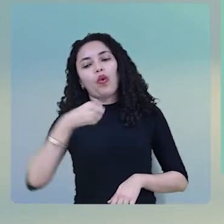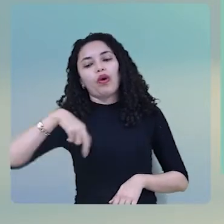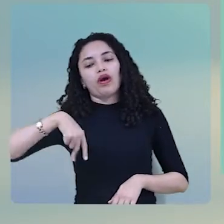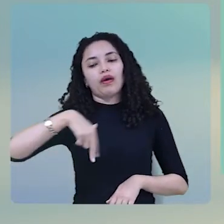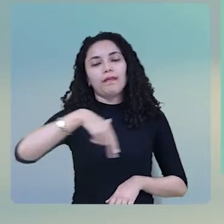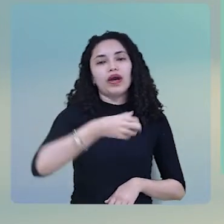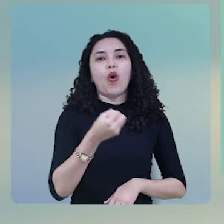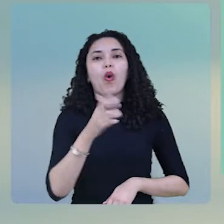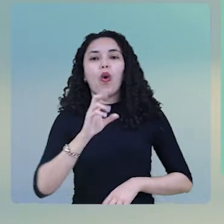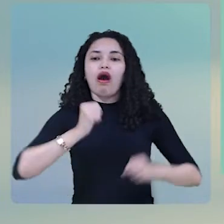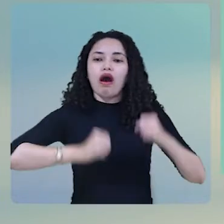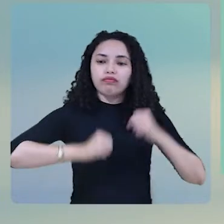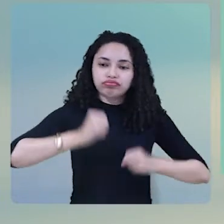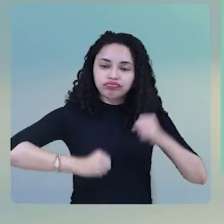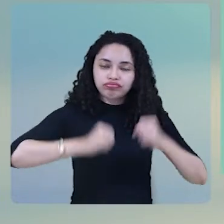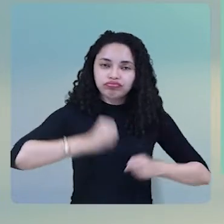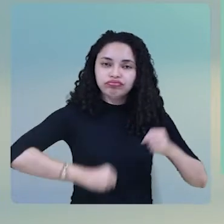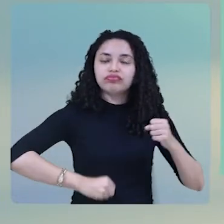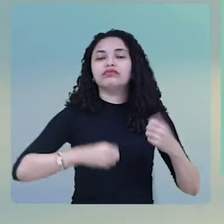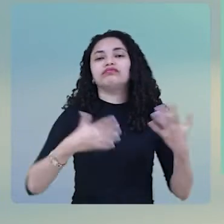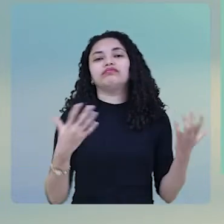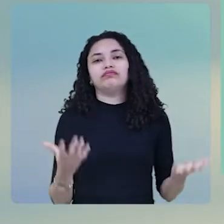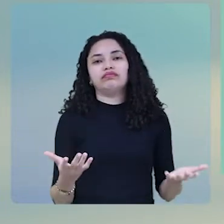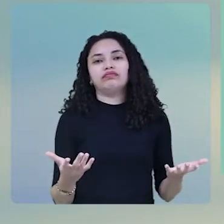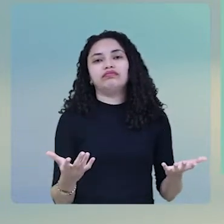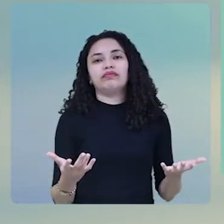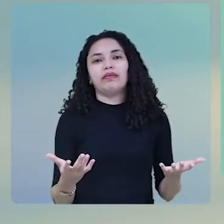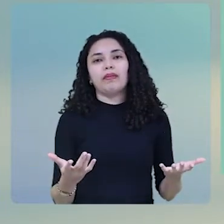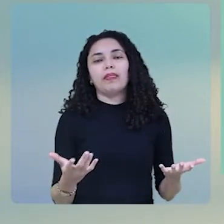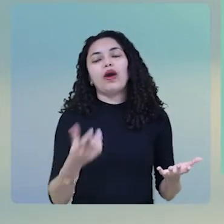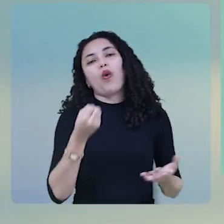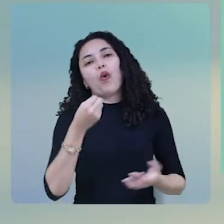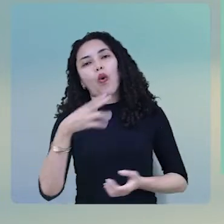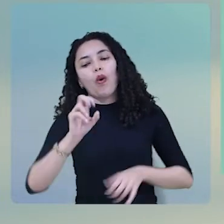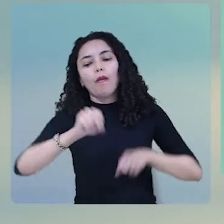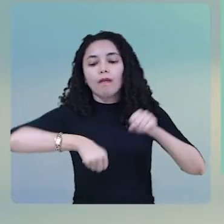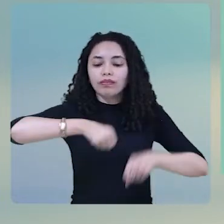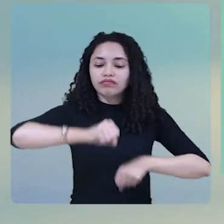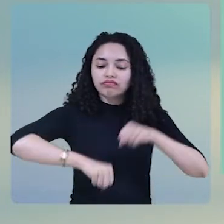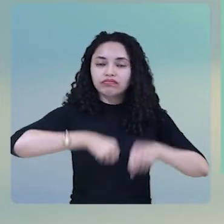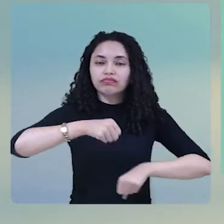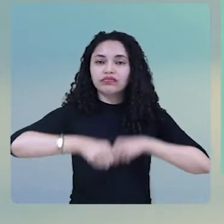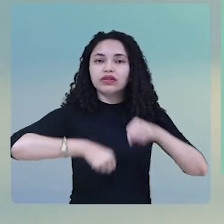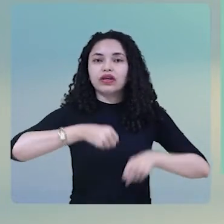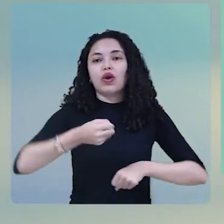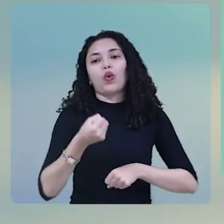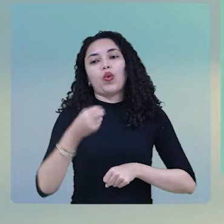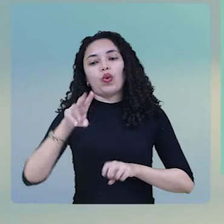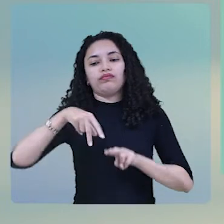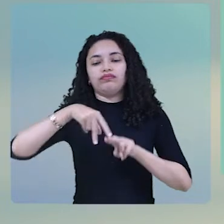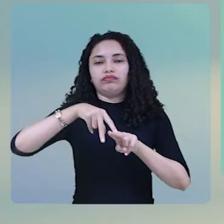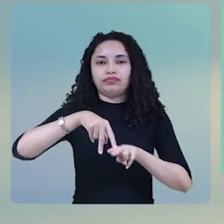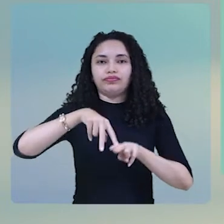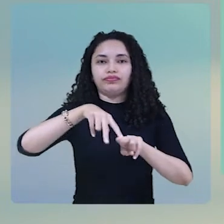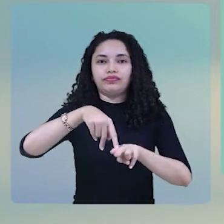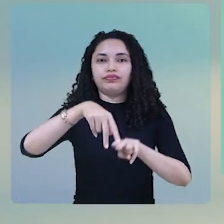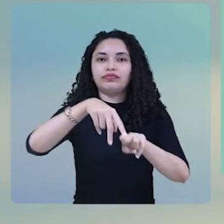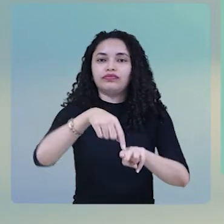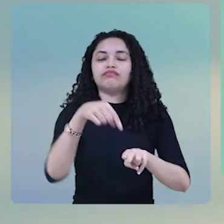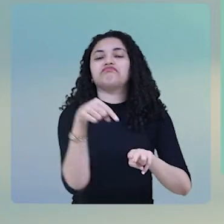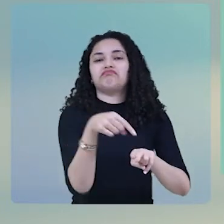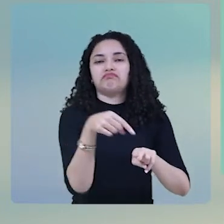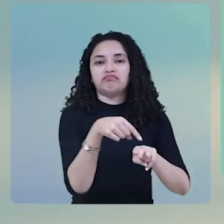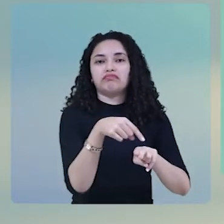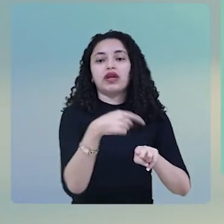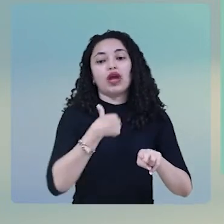supermercado correndo, ou se eu for ao supermercado de bicicleta, pedalando ou de skate, eu estou ali realizando